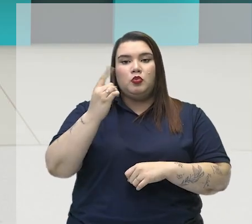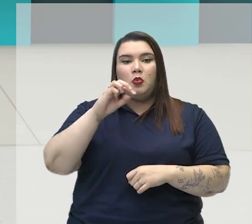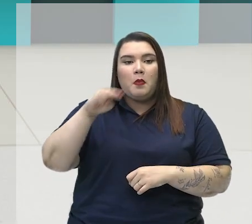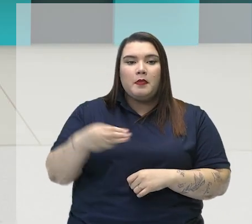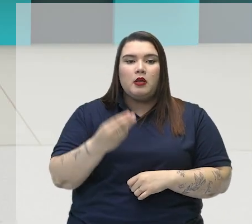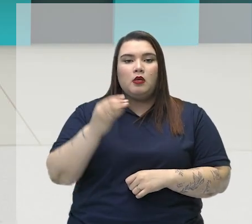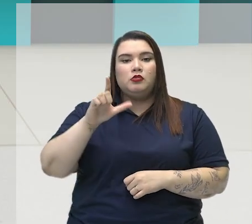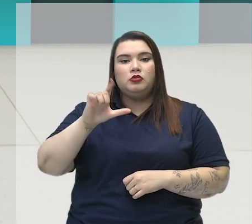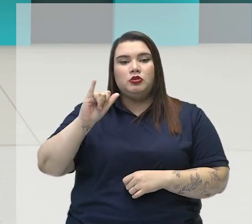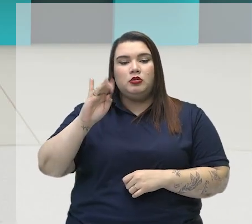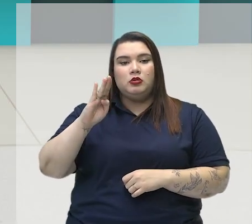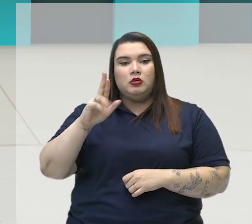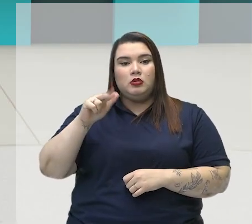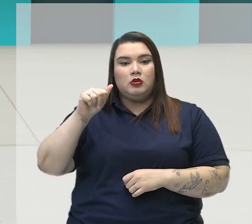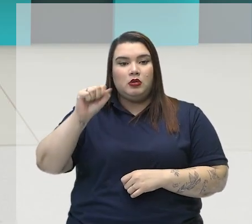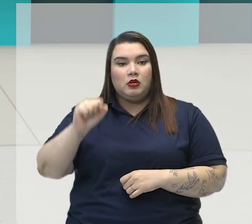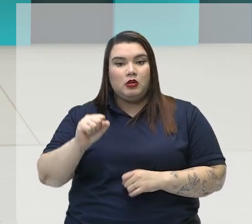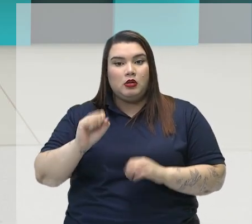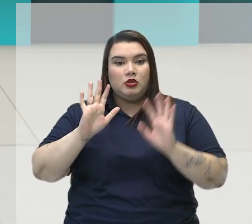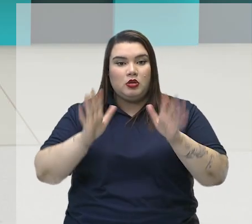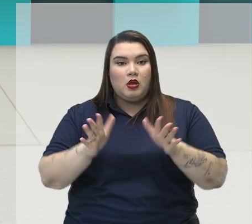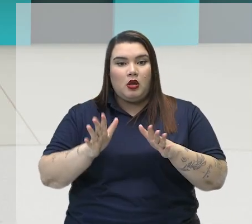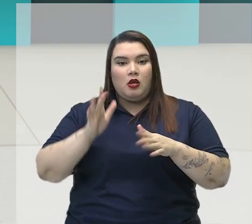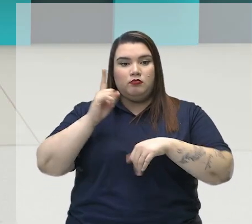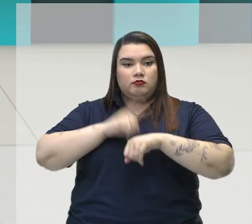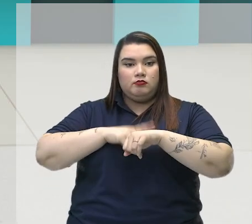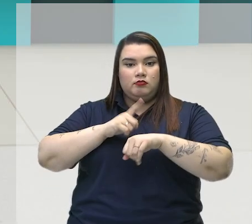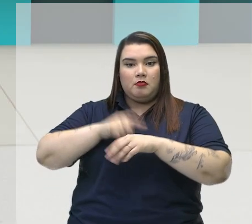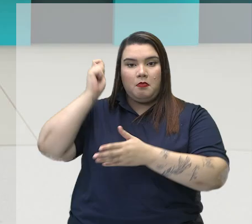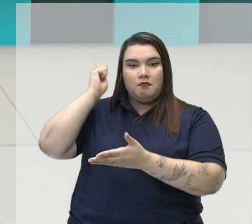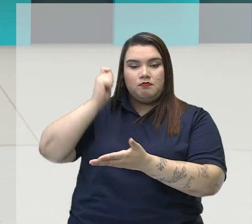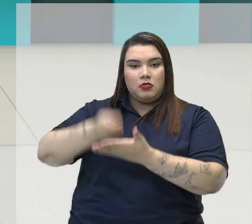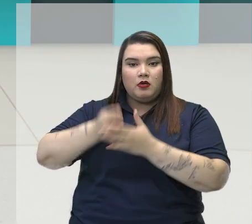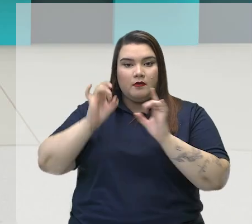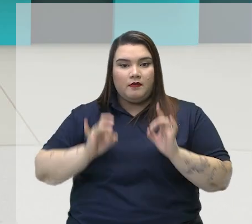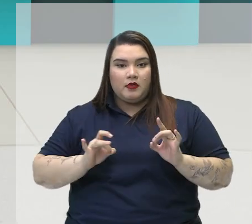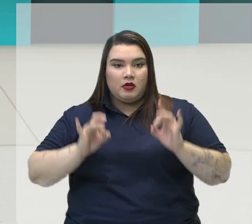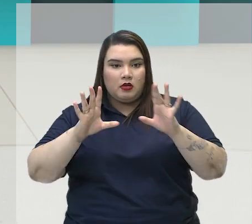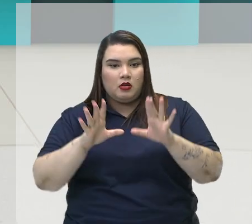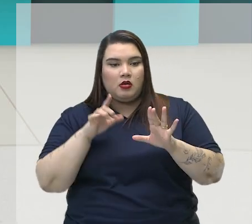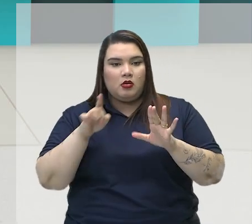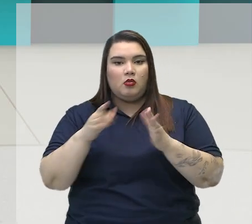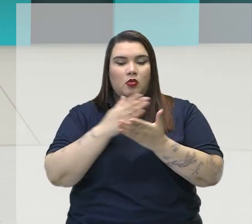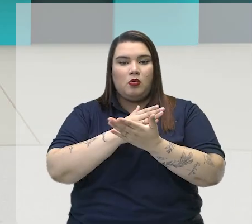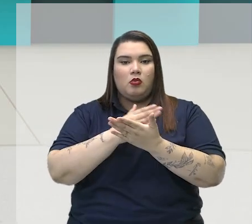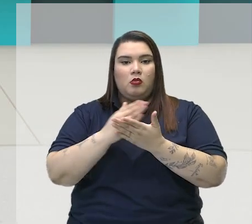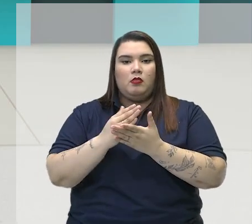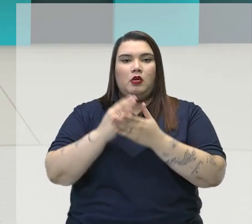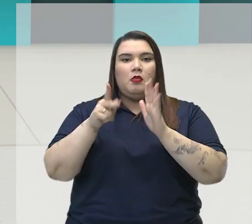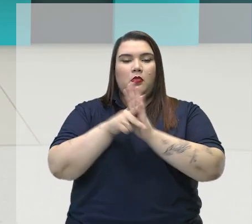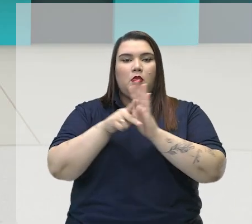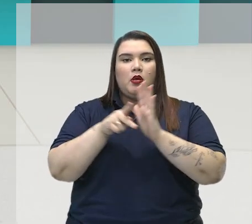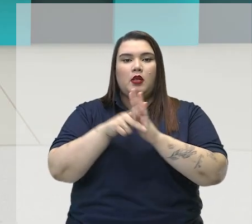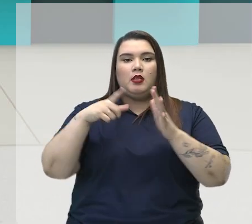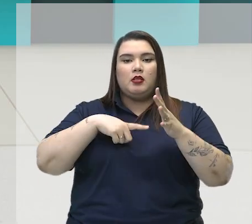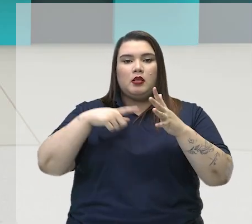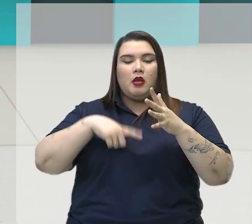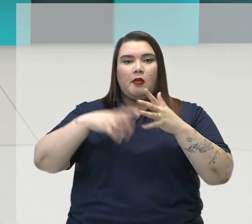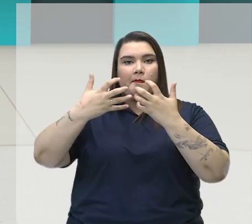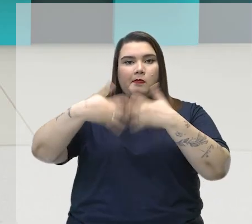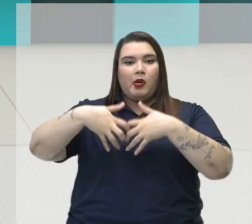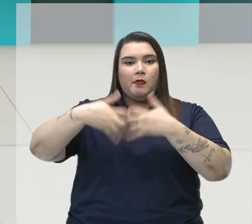milhão de libras e momentos após o martelo bater, parte da obra começou a se